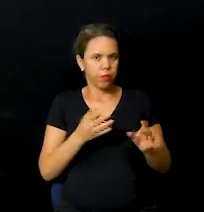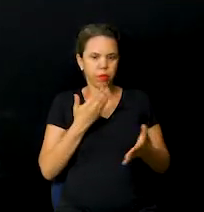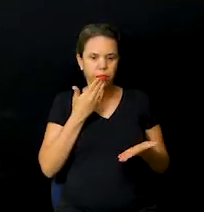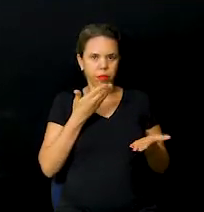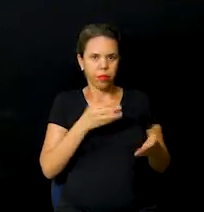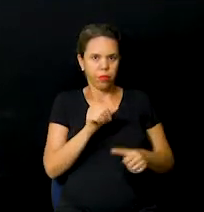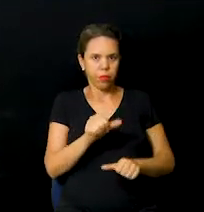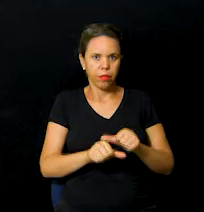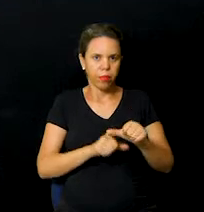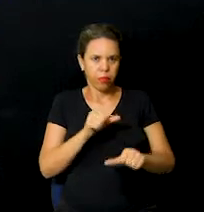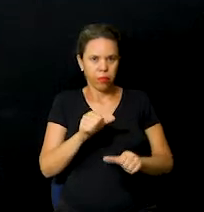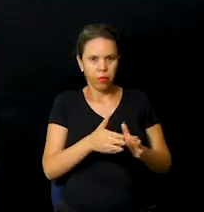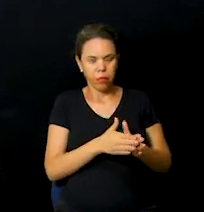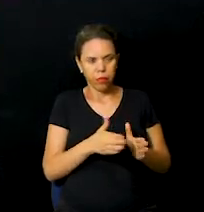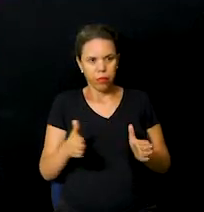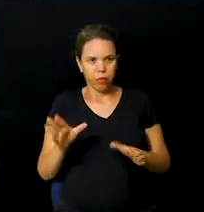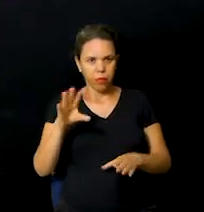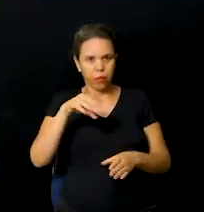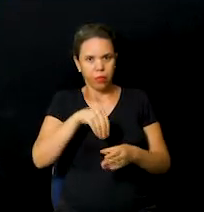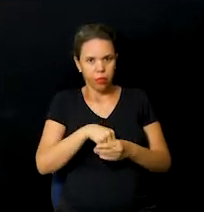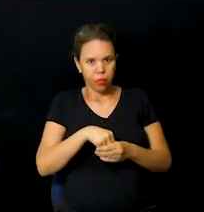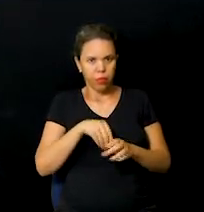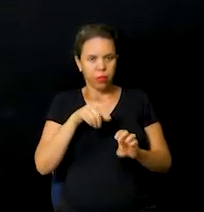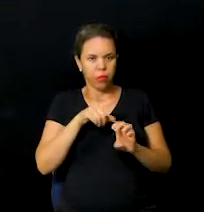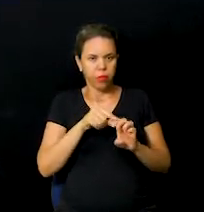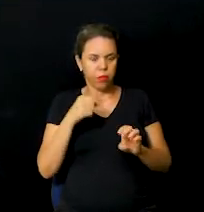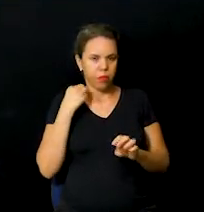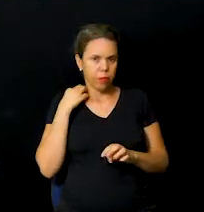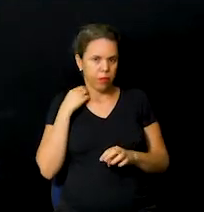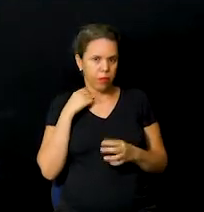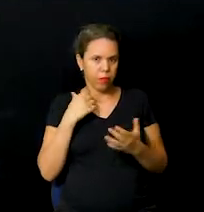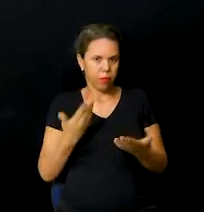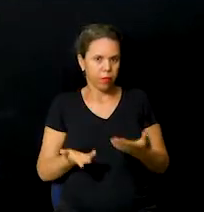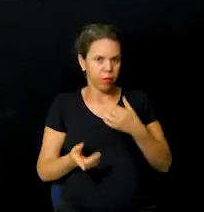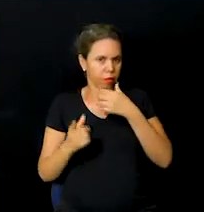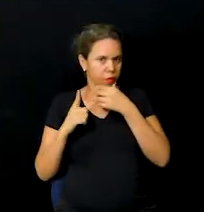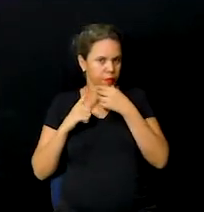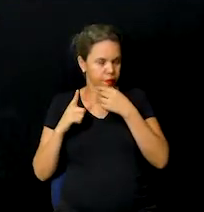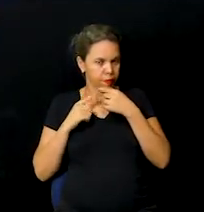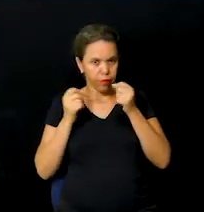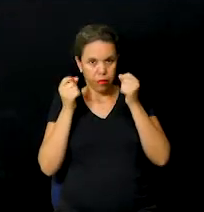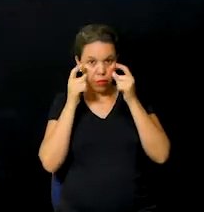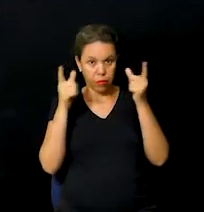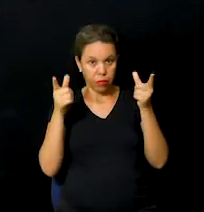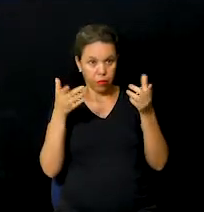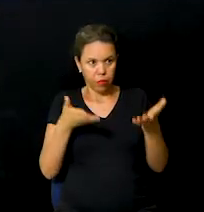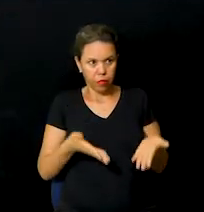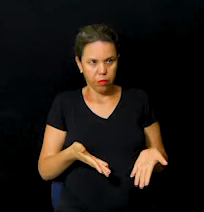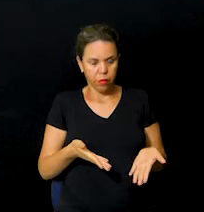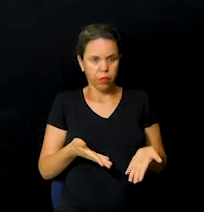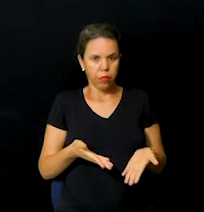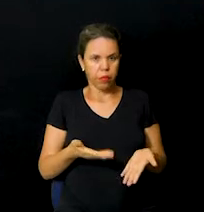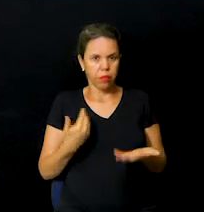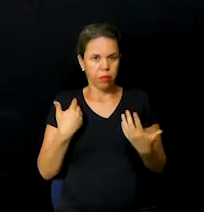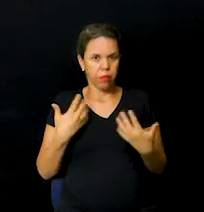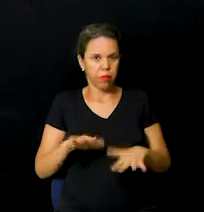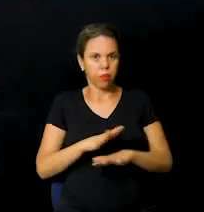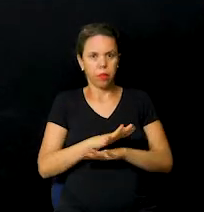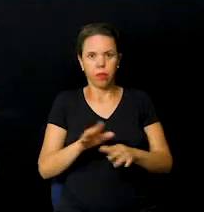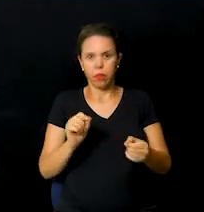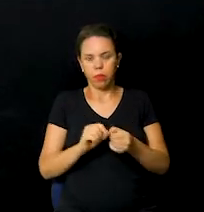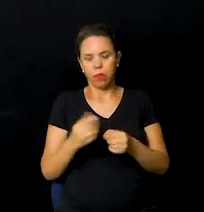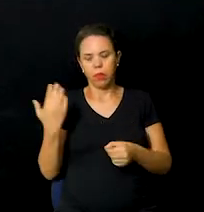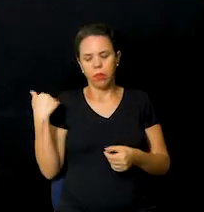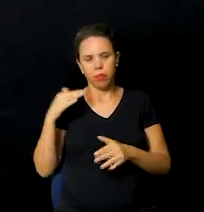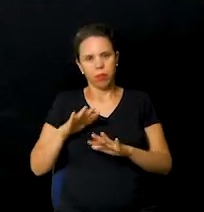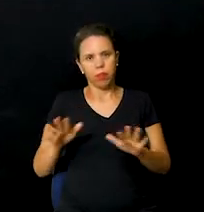pratos fitness, e aí ela muda totalmente dentro do empreendedorismo, tem um despertar, que assim, eu não